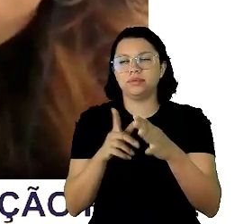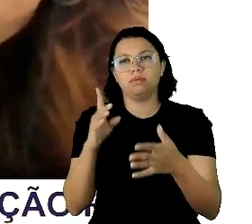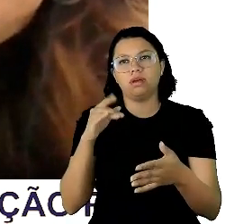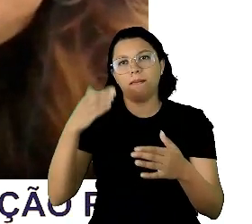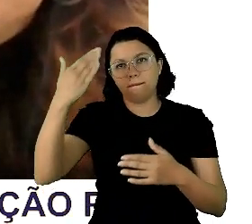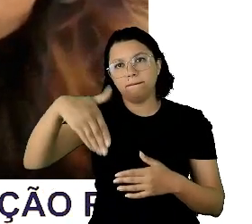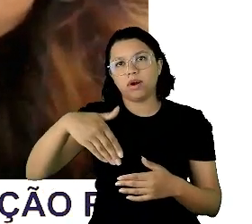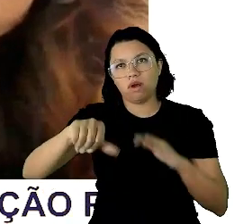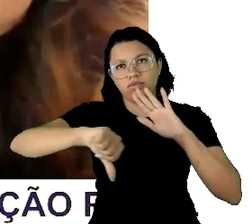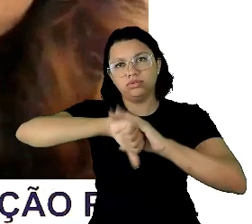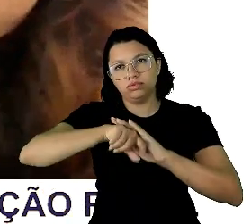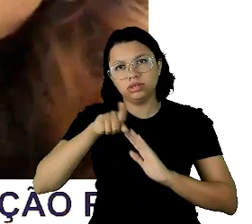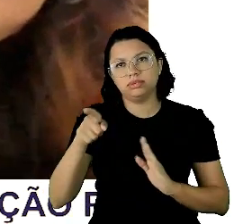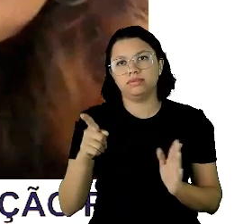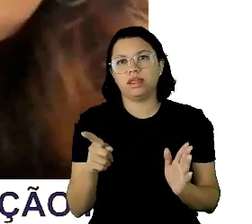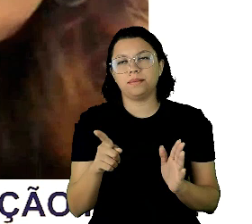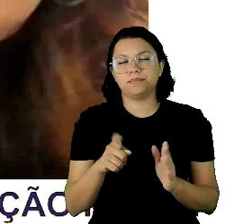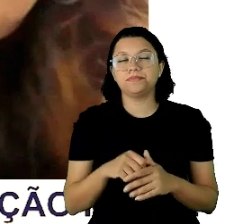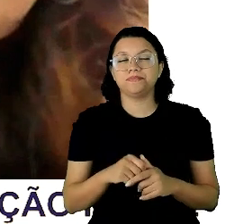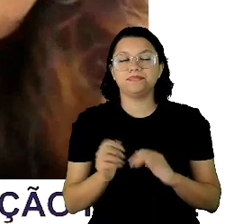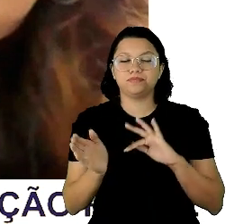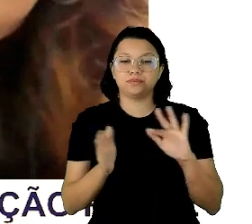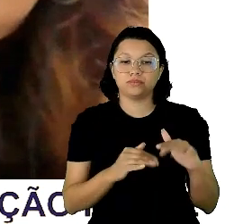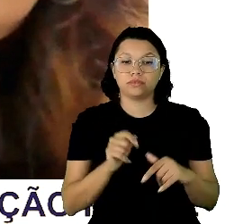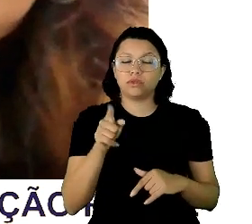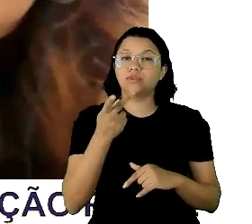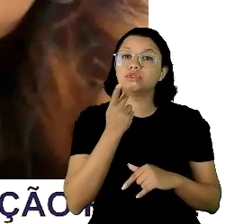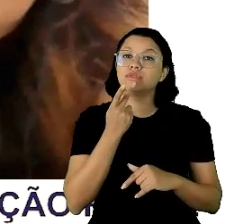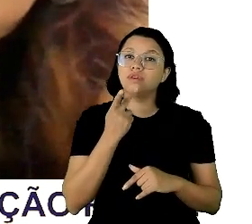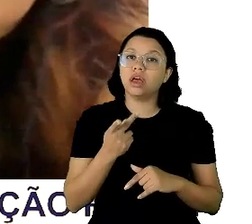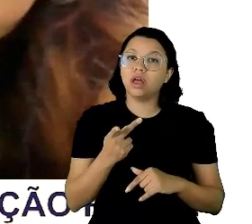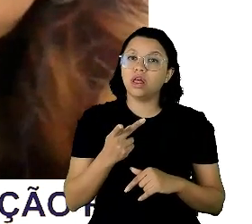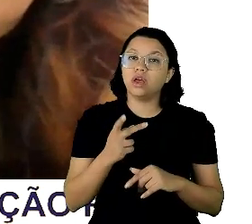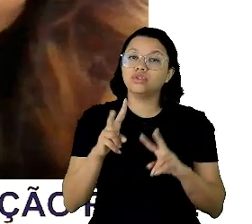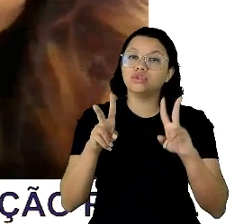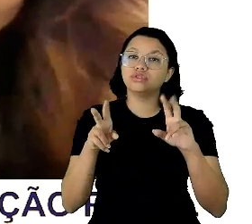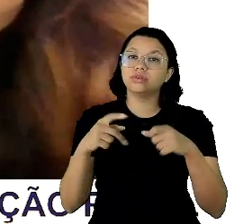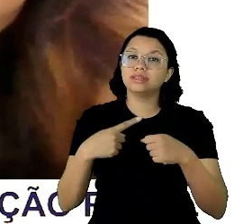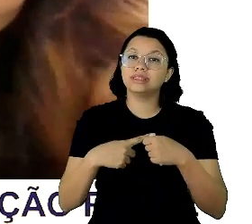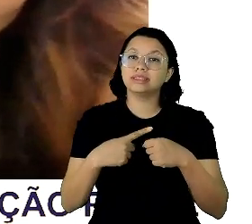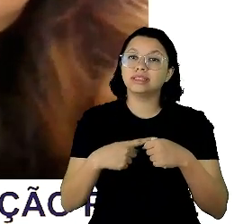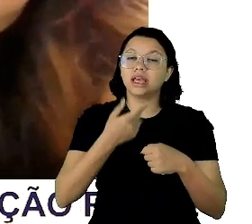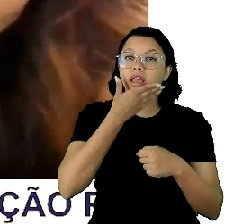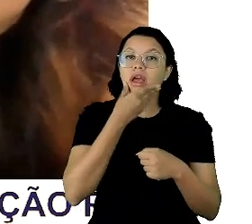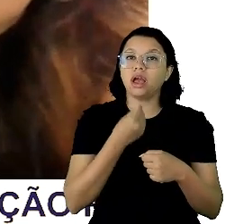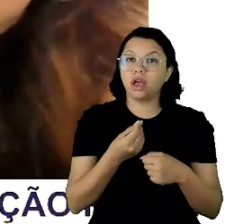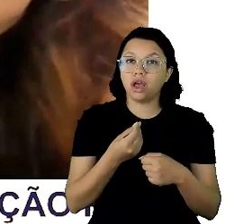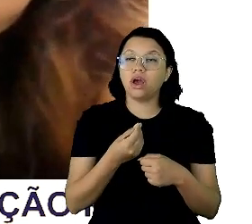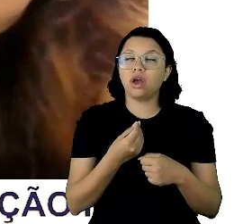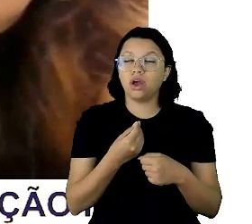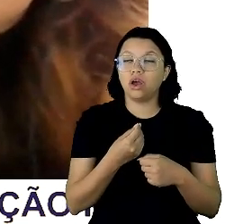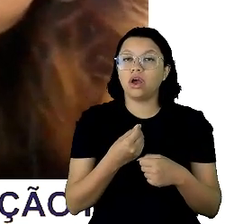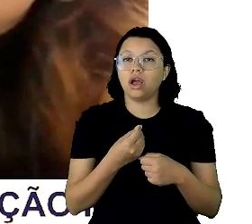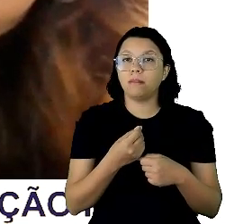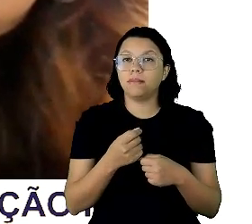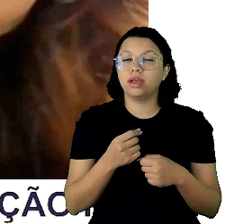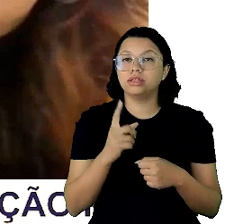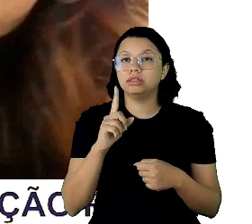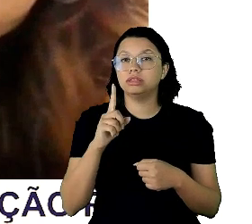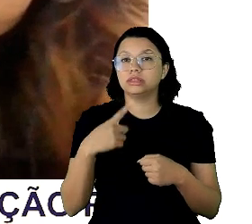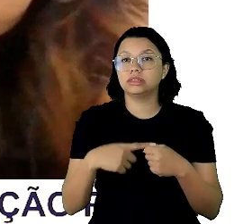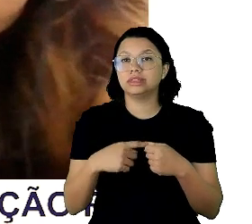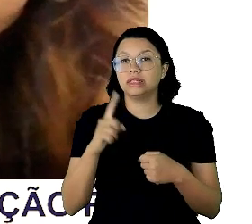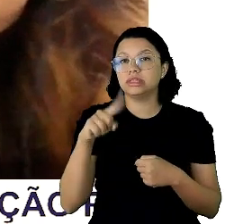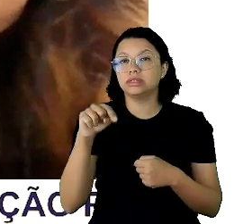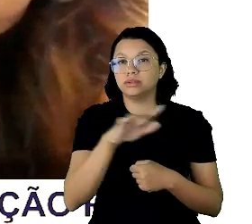Então, você também tocou na questão da cidade dos homens, né? Da cidade como um espaço que